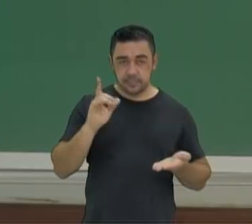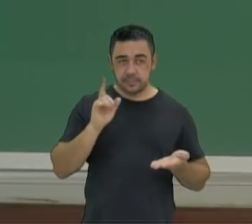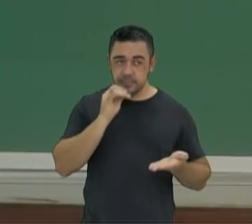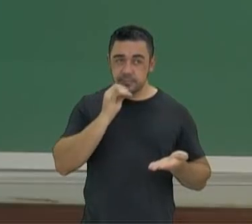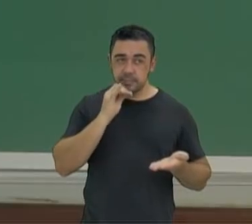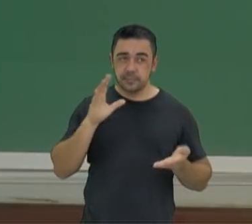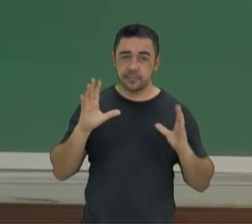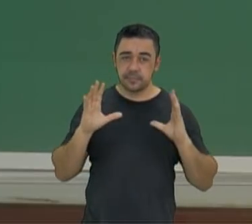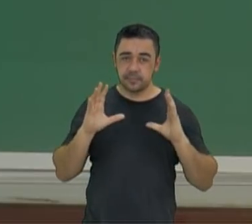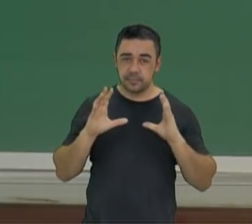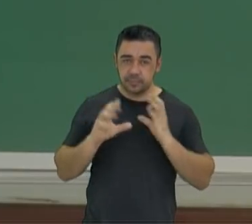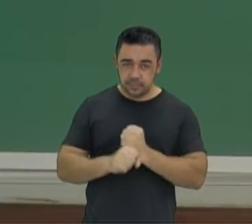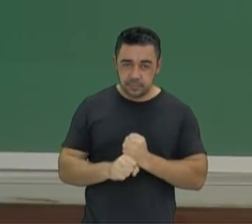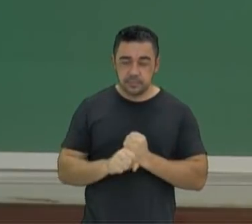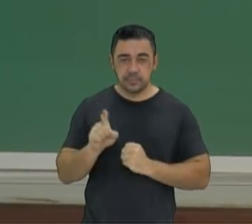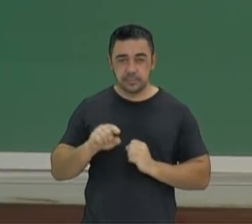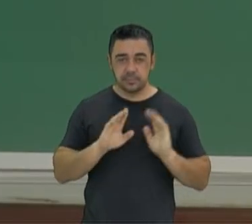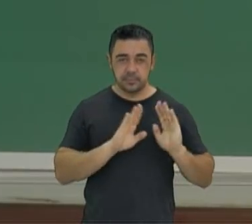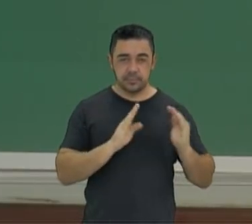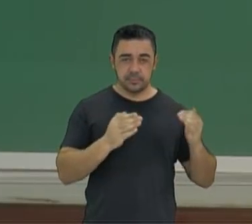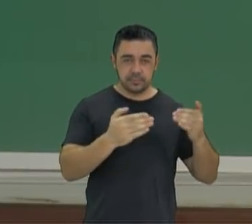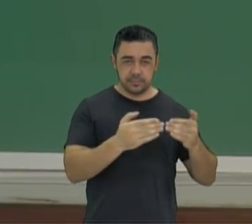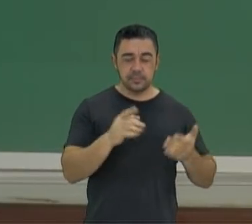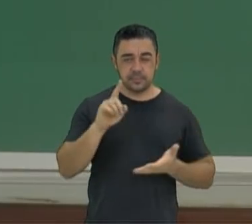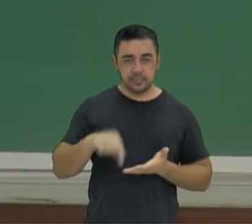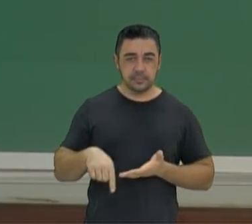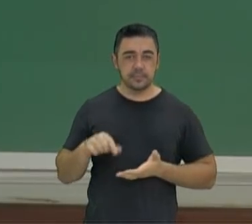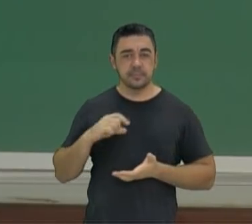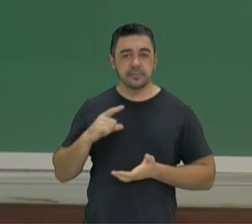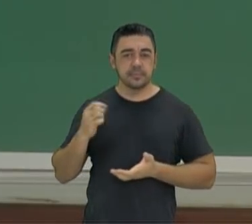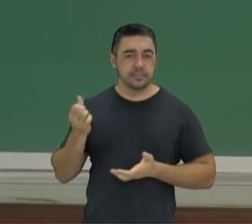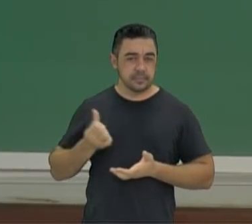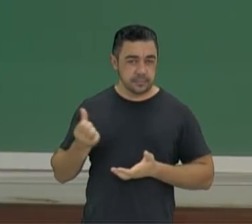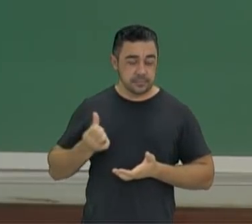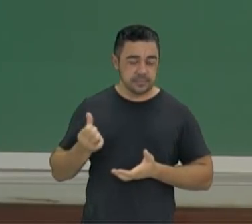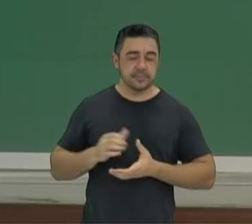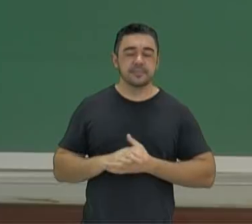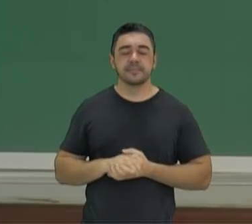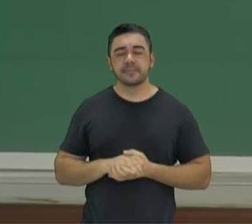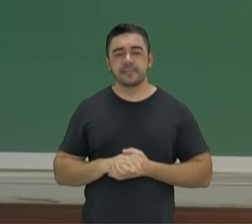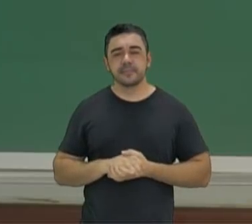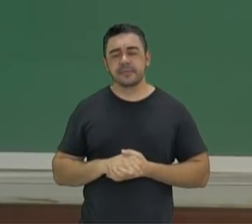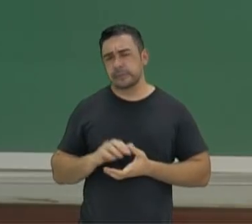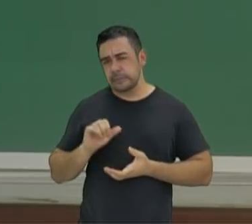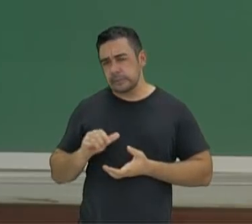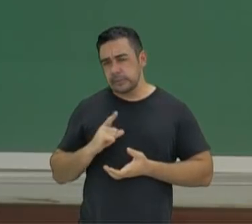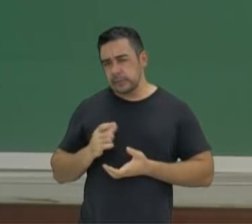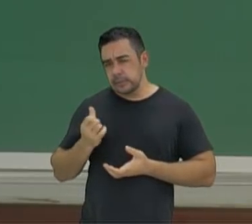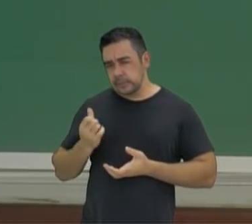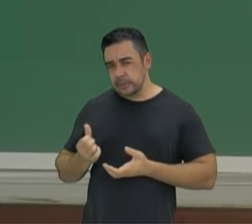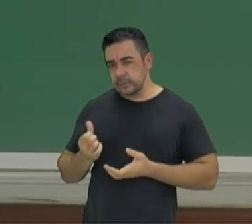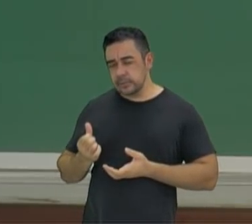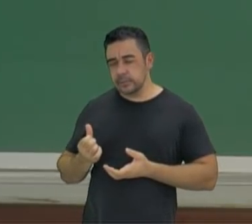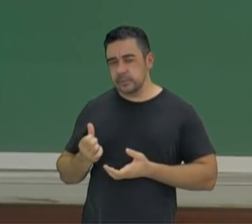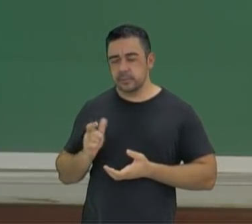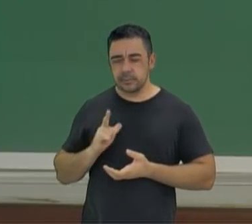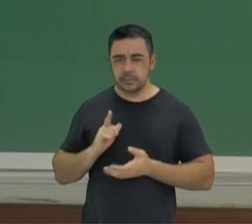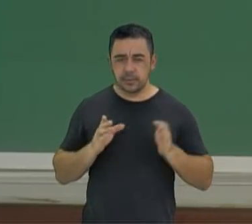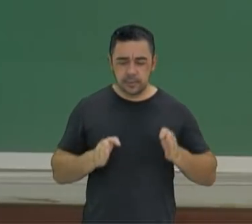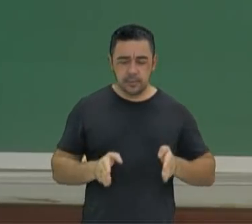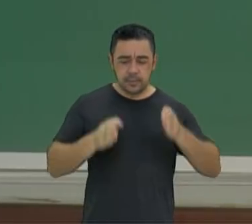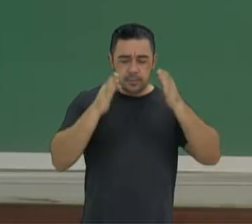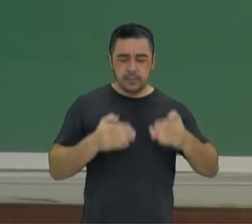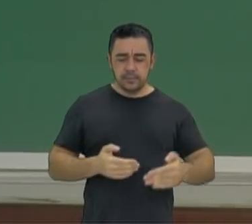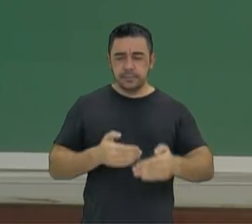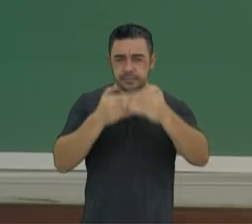superior tem o formato de um hexágono, que é um polígono de 6 lados. Se é um hexágono, um polígono de 6